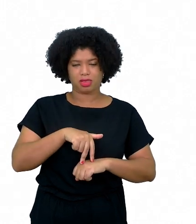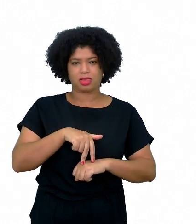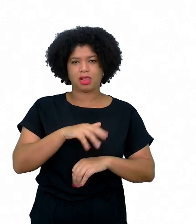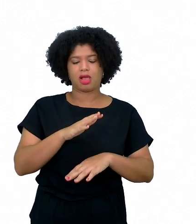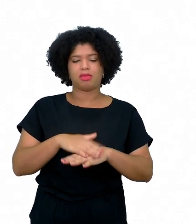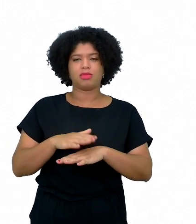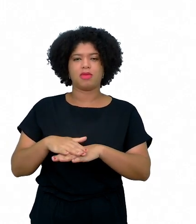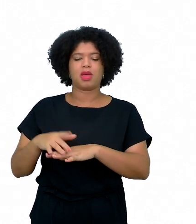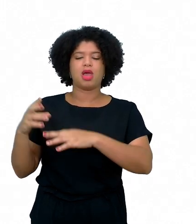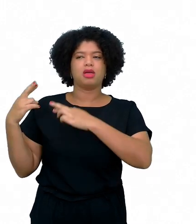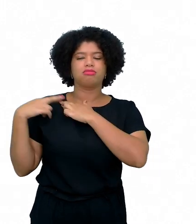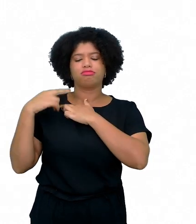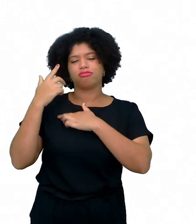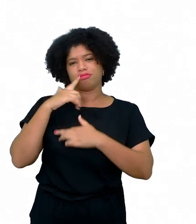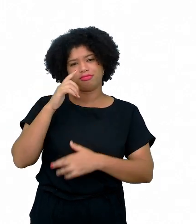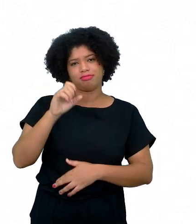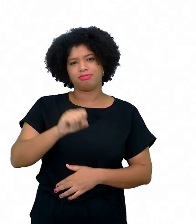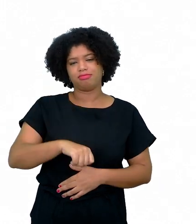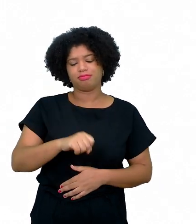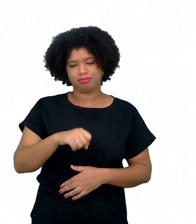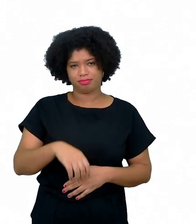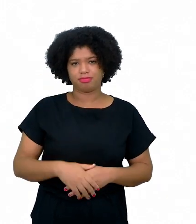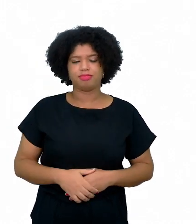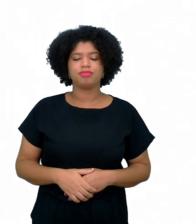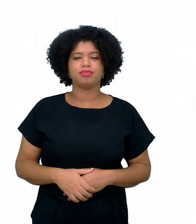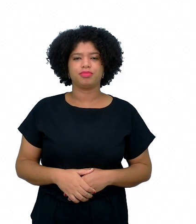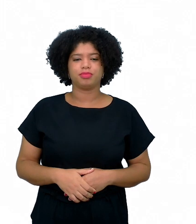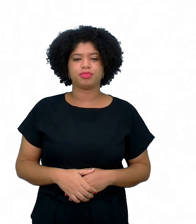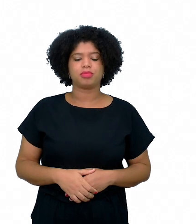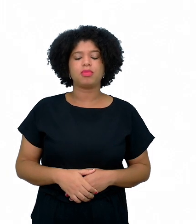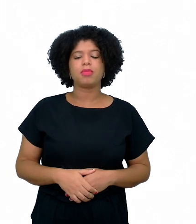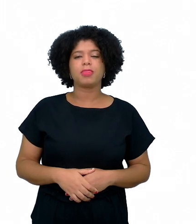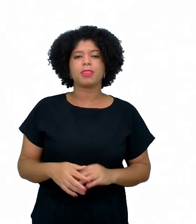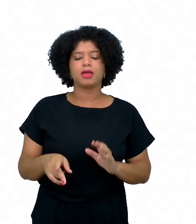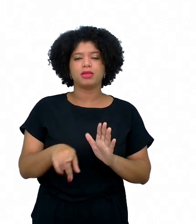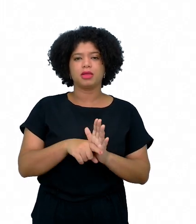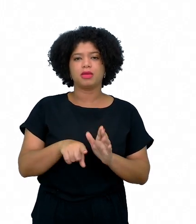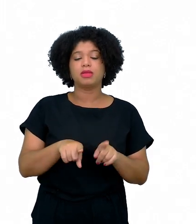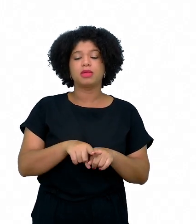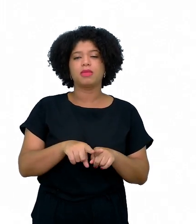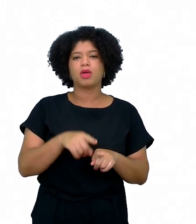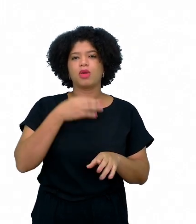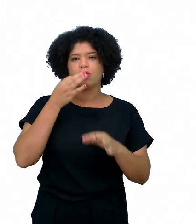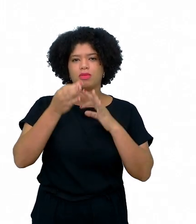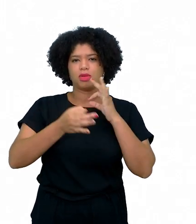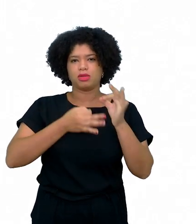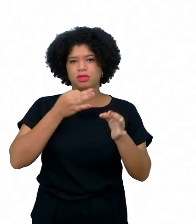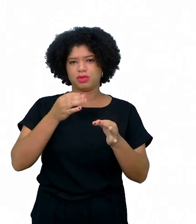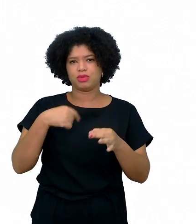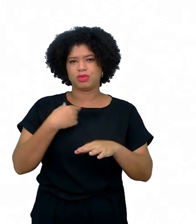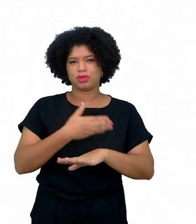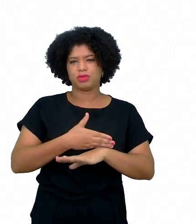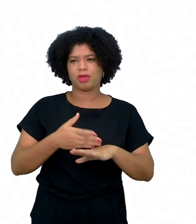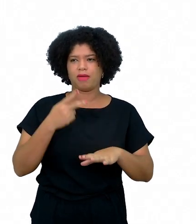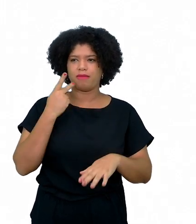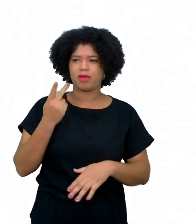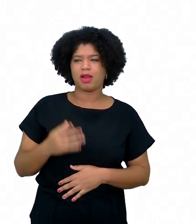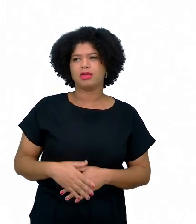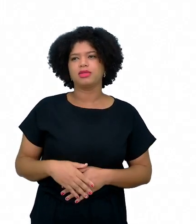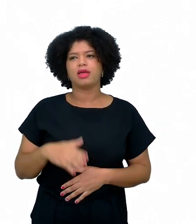uma responsabilidade o criticismo, né? A gente fala muito, vamos